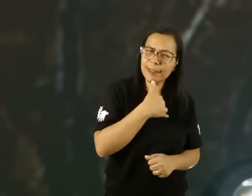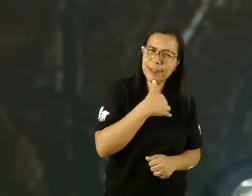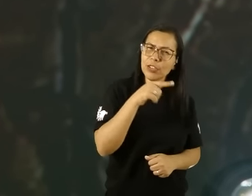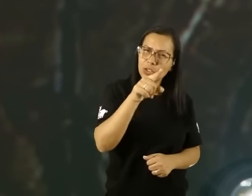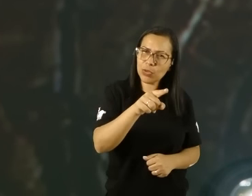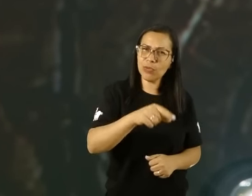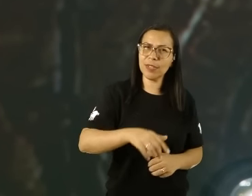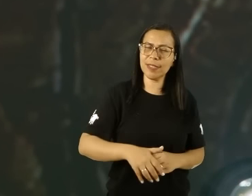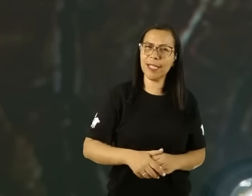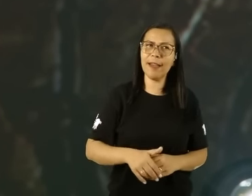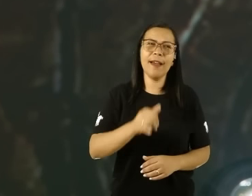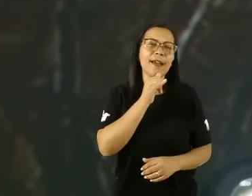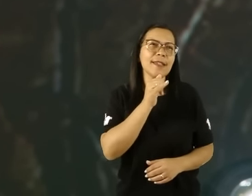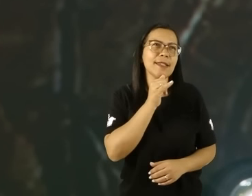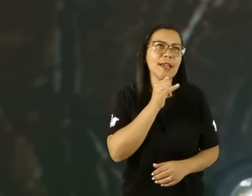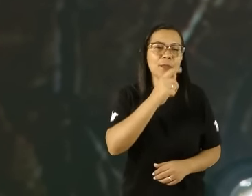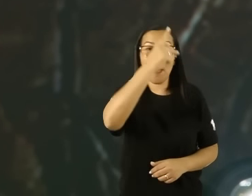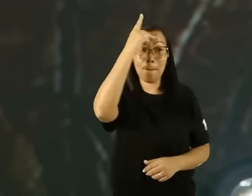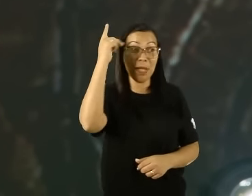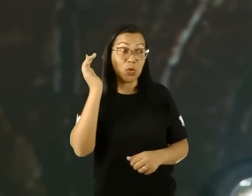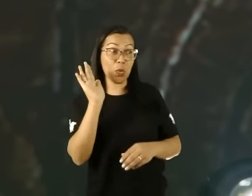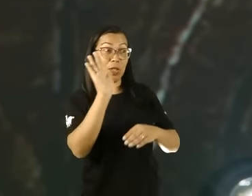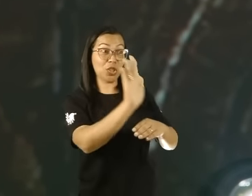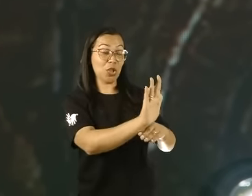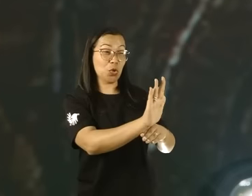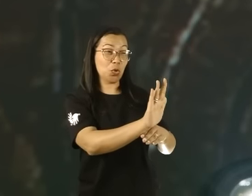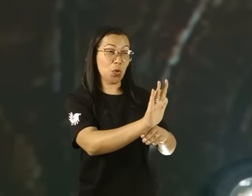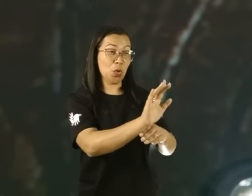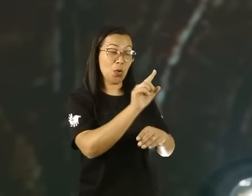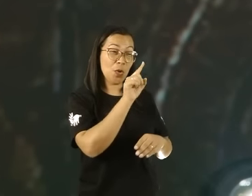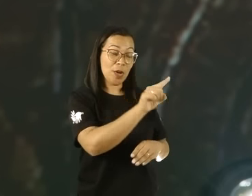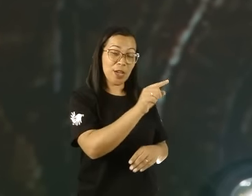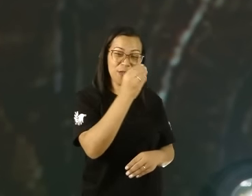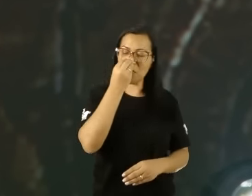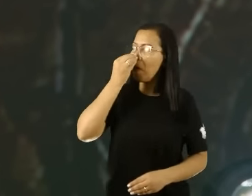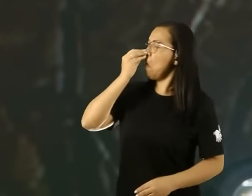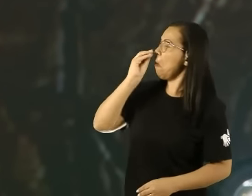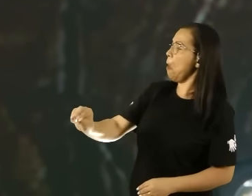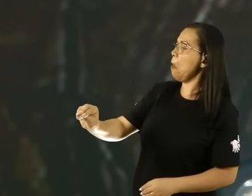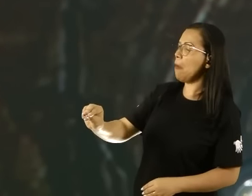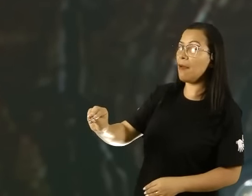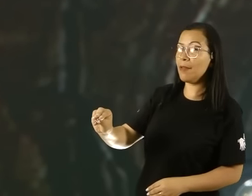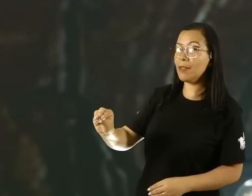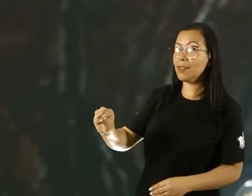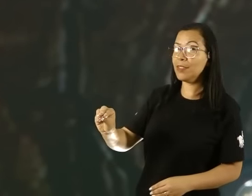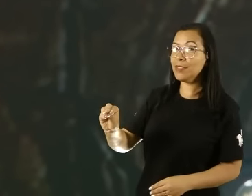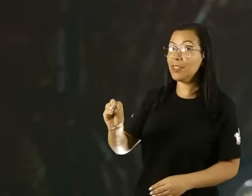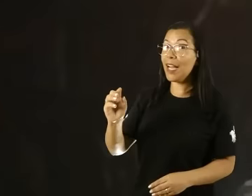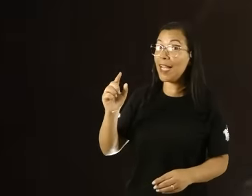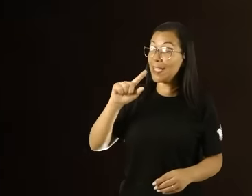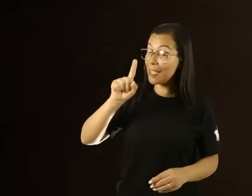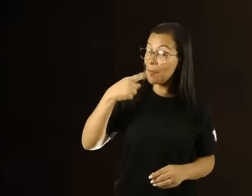com você, foi legal com você, mas você sabe que fez o que não devia. Jesus nunca fez mal para Pedro, mas quando